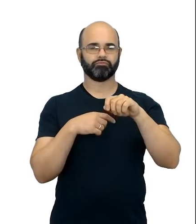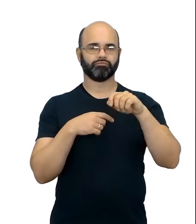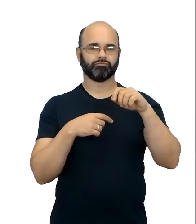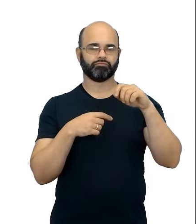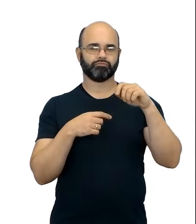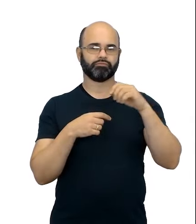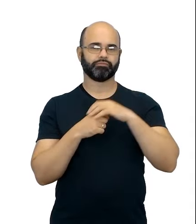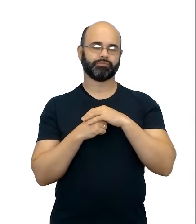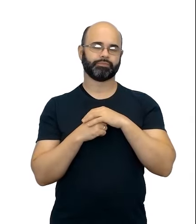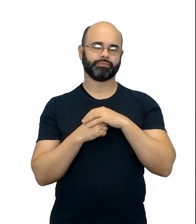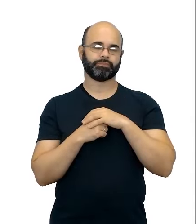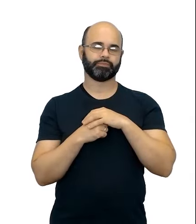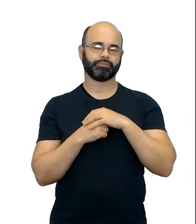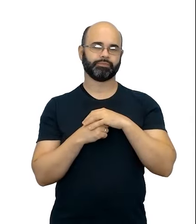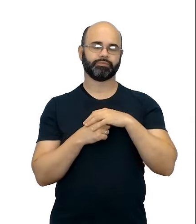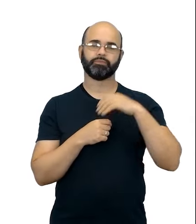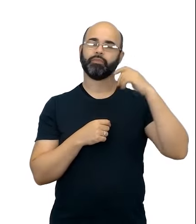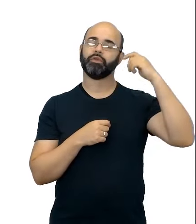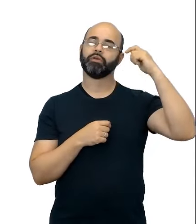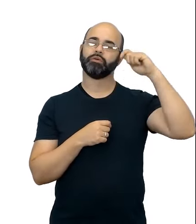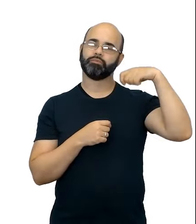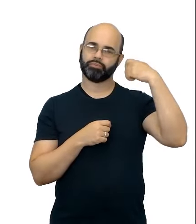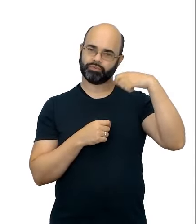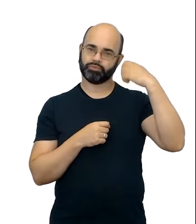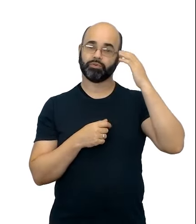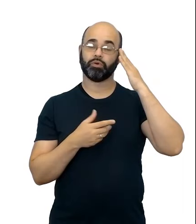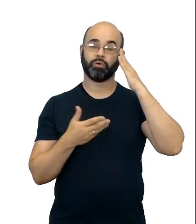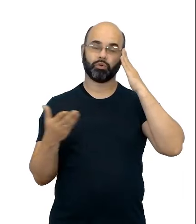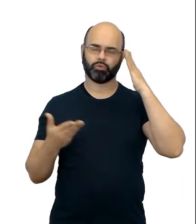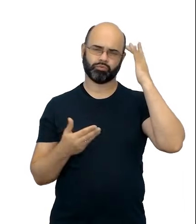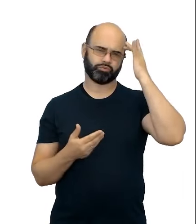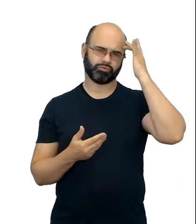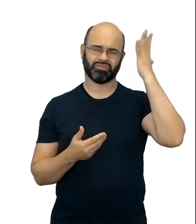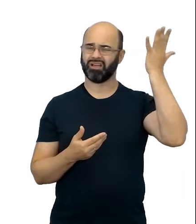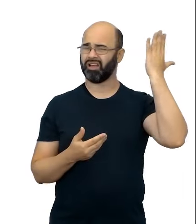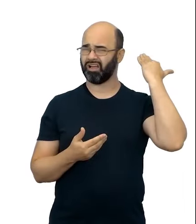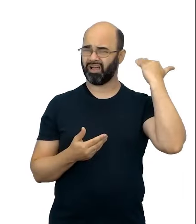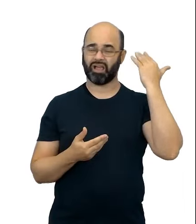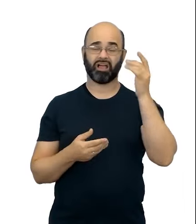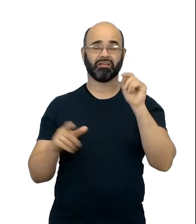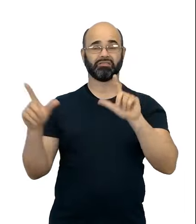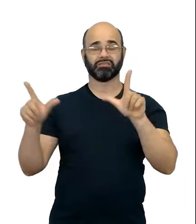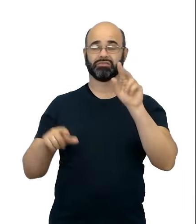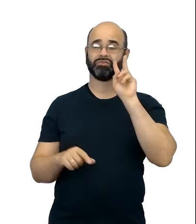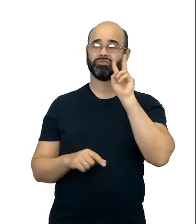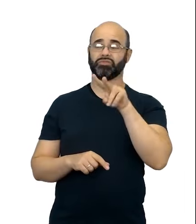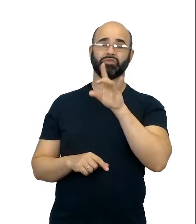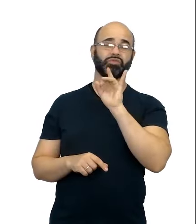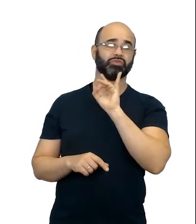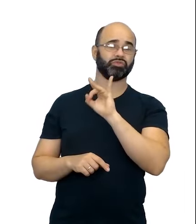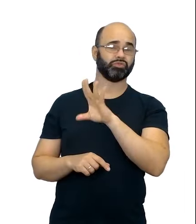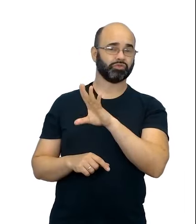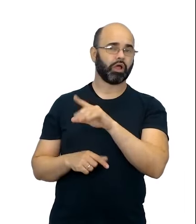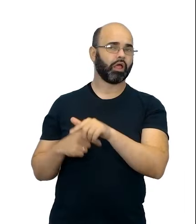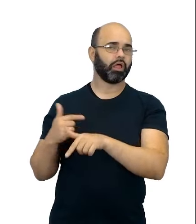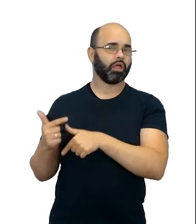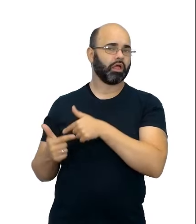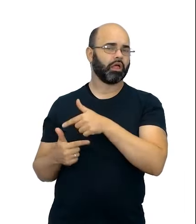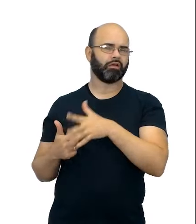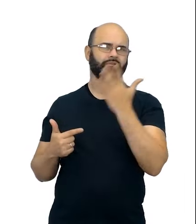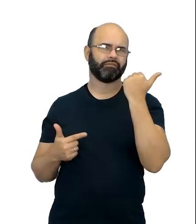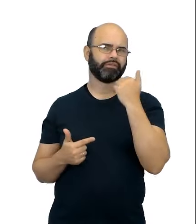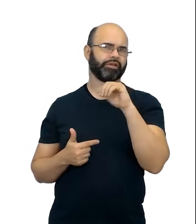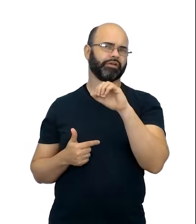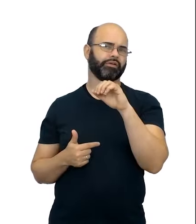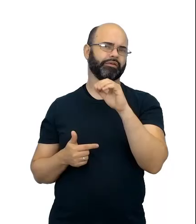muito possível fazer algo que nós víamos somente na televisão. Depois de um trabalho absurdo, lá nos anos